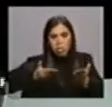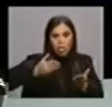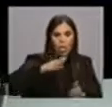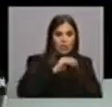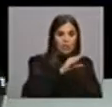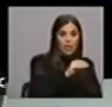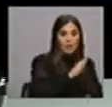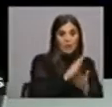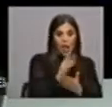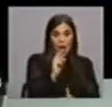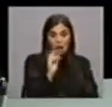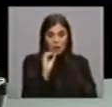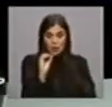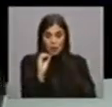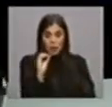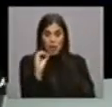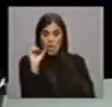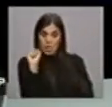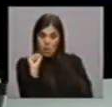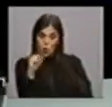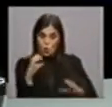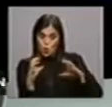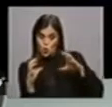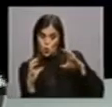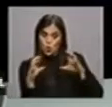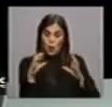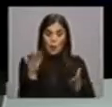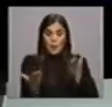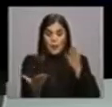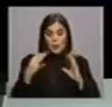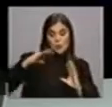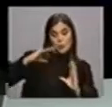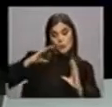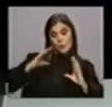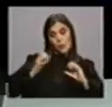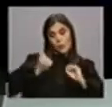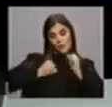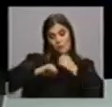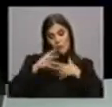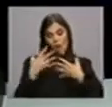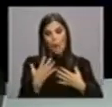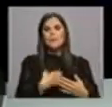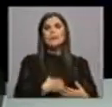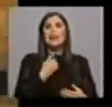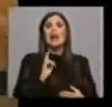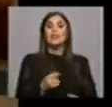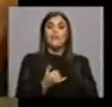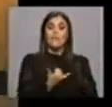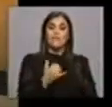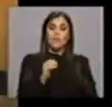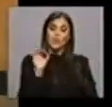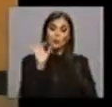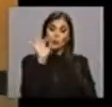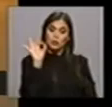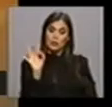10 a 30 graus além da sua inclinação atual. Ou seja, durante mais de 20%